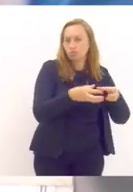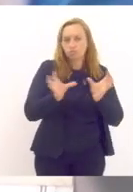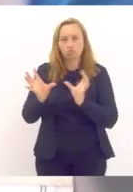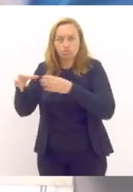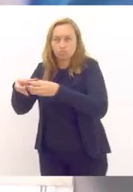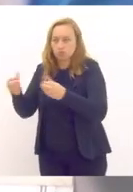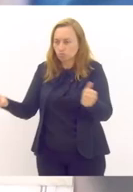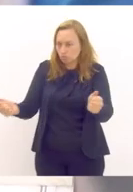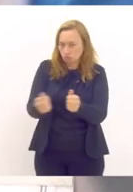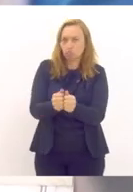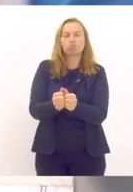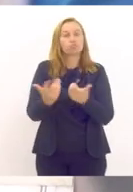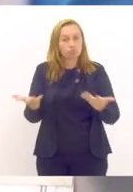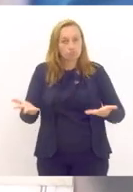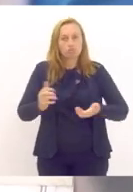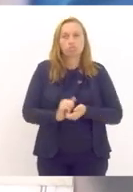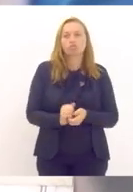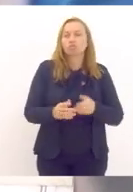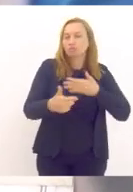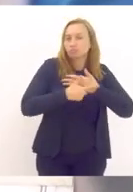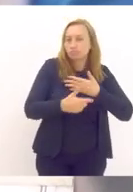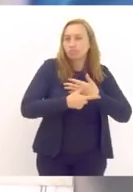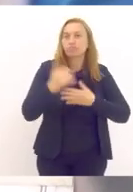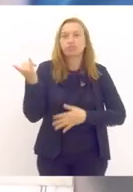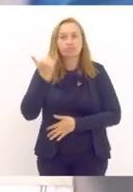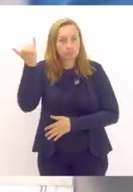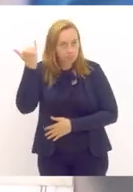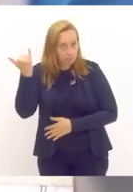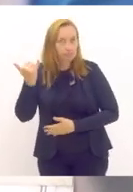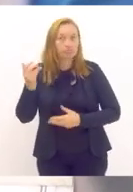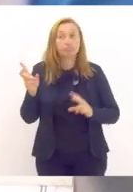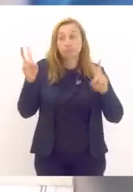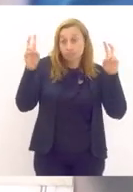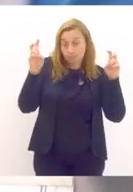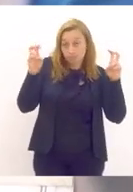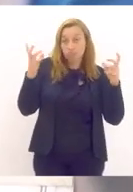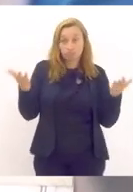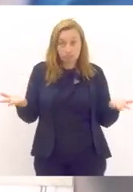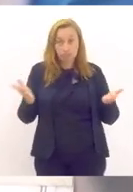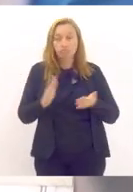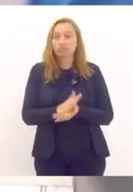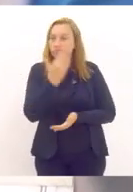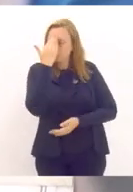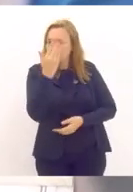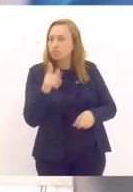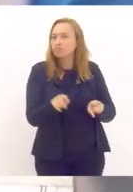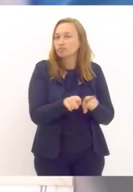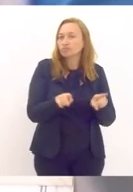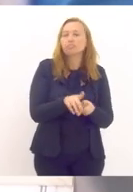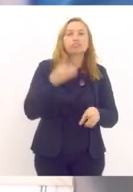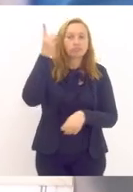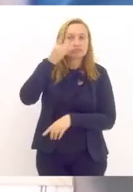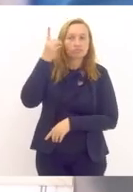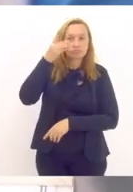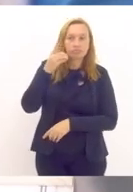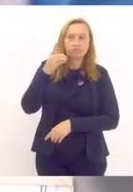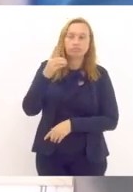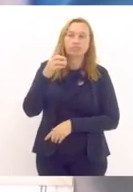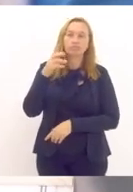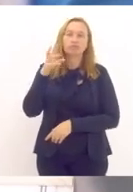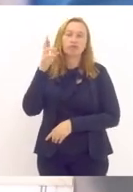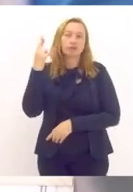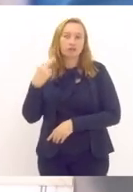papel bastante importante nesse tipo de discussão. Agradecer também a presença da deputada Renata, que também é